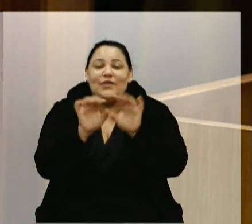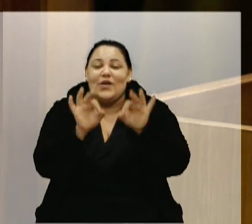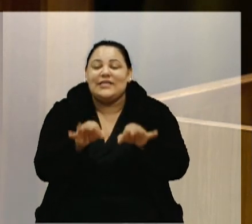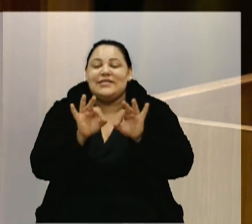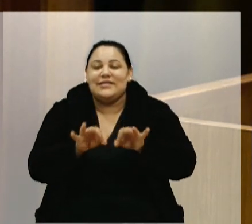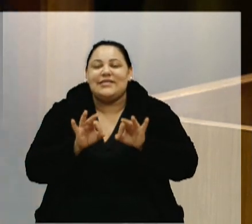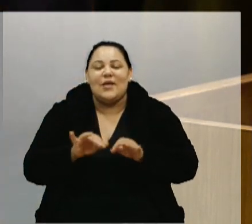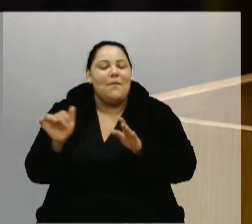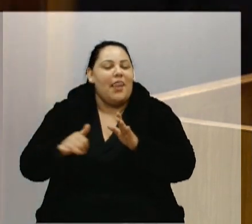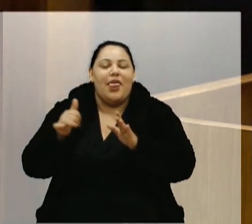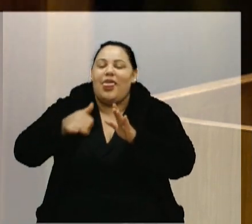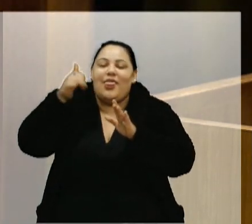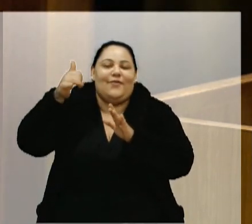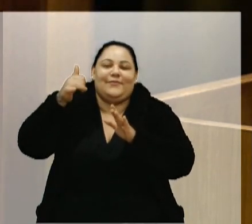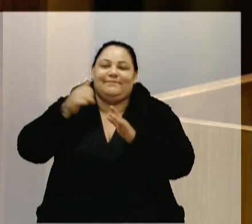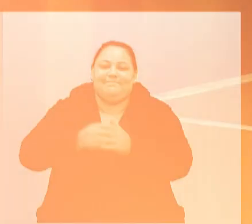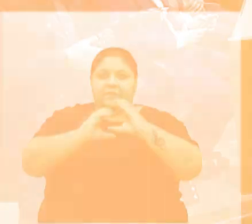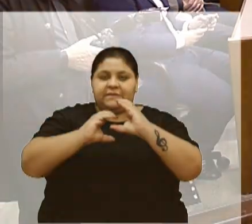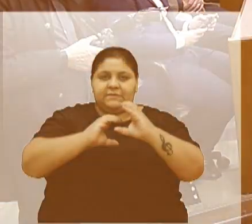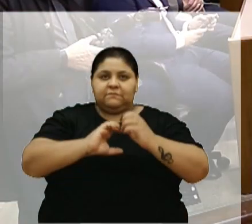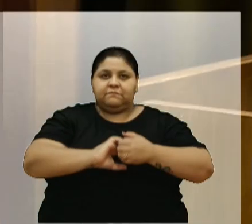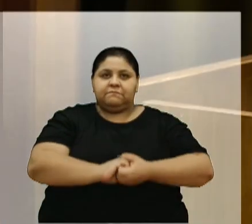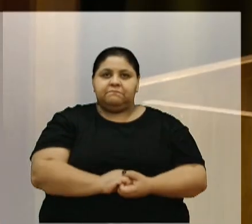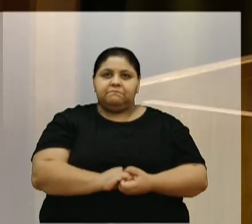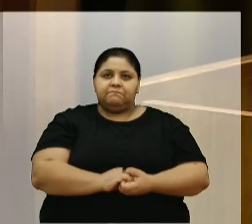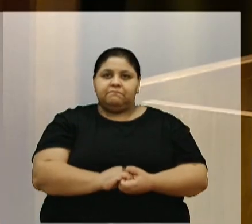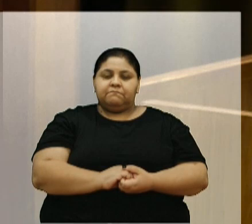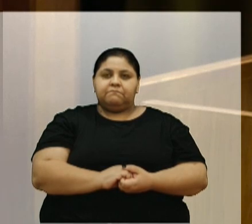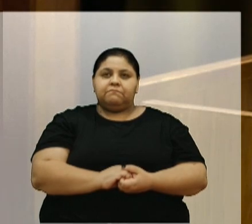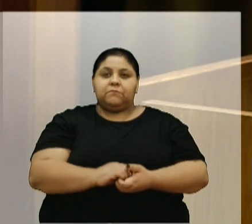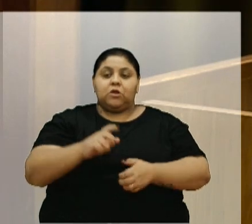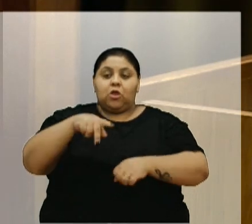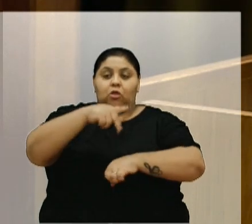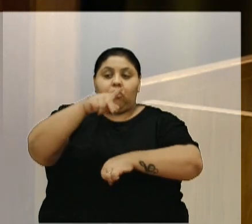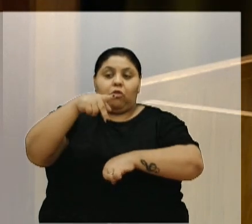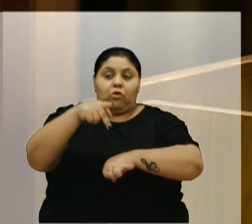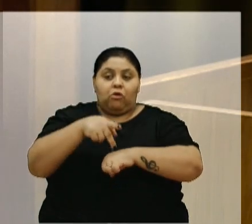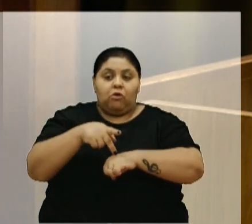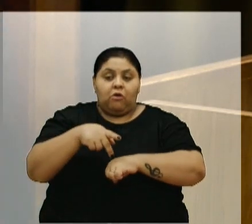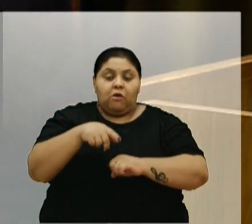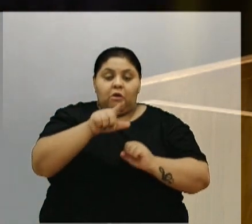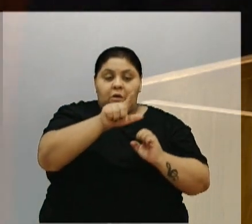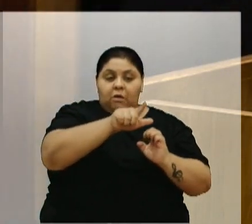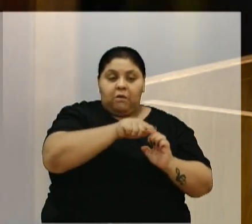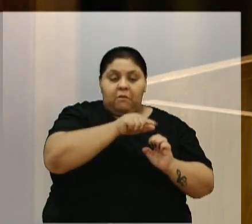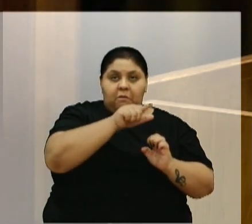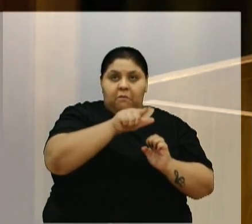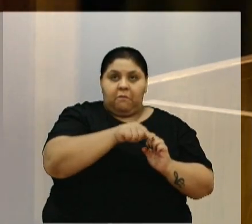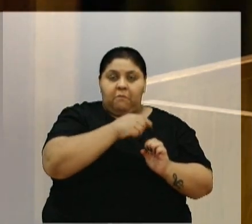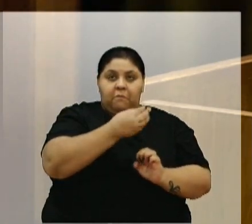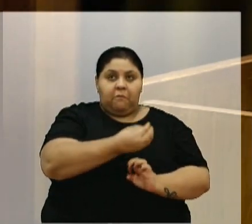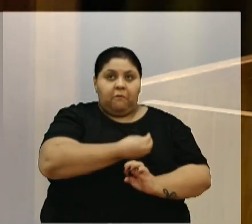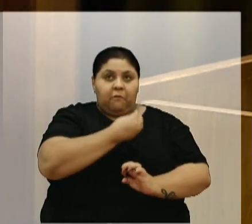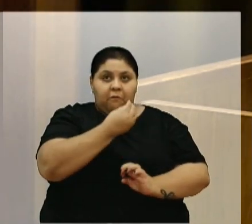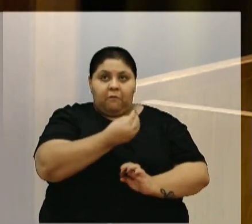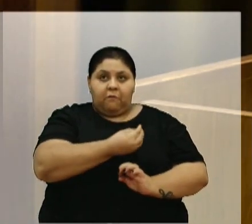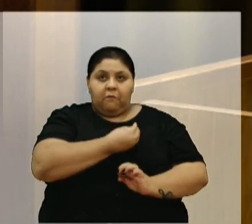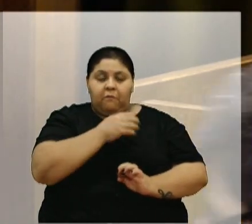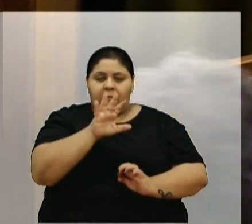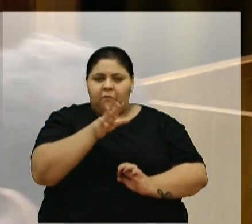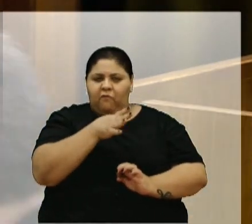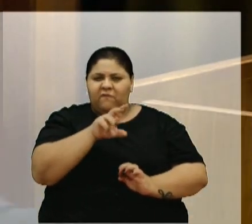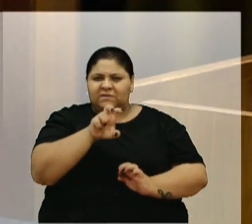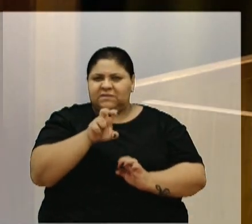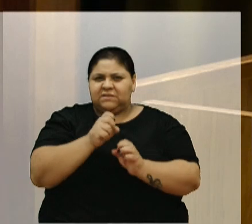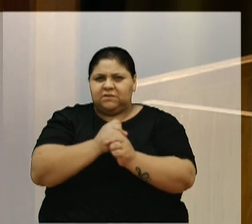vez melhores e mais bem direcionados. Em um país no qual as empresas sobrevivem cerca de